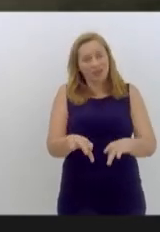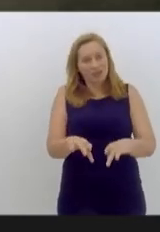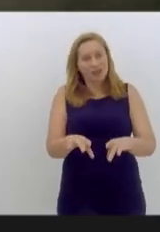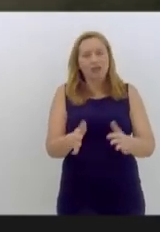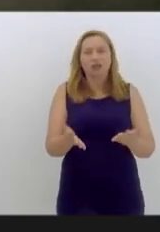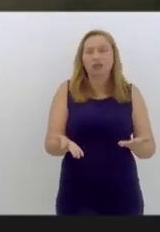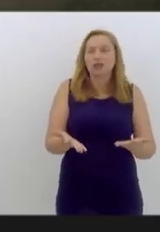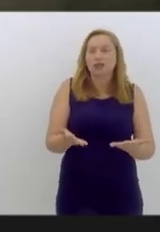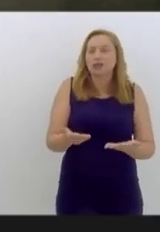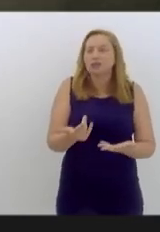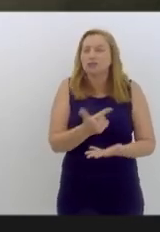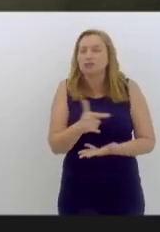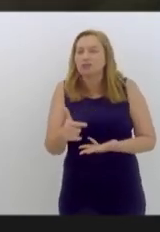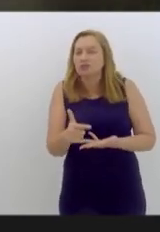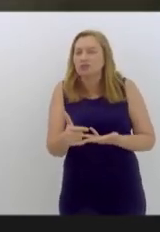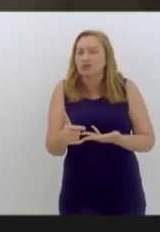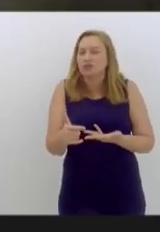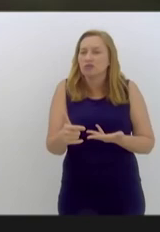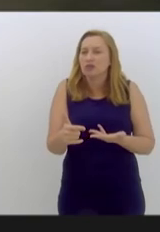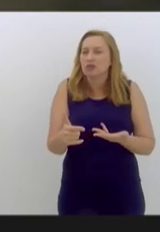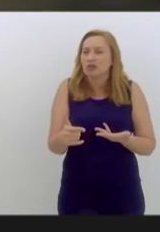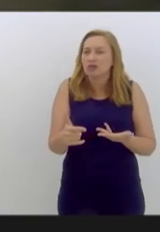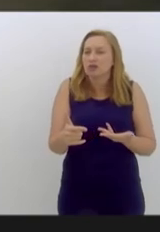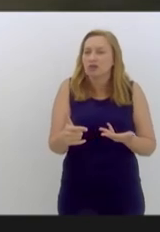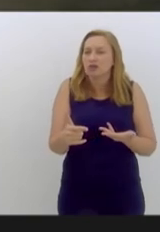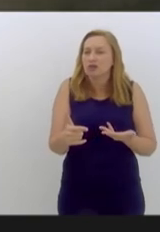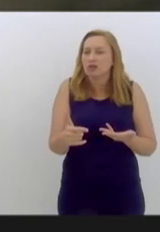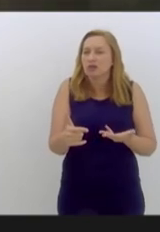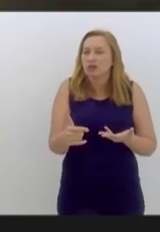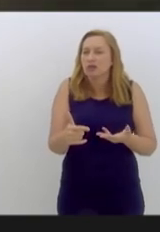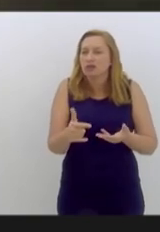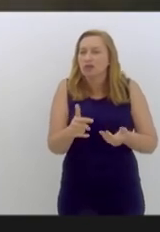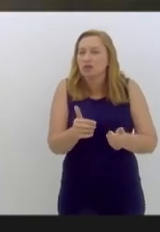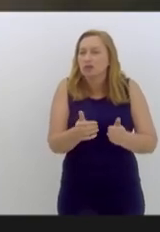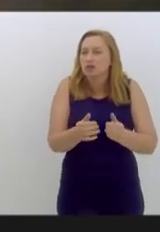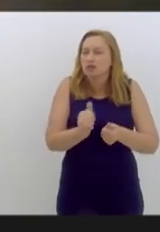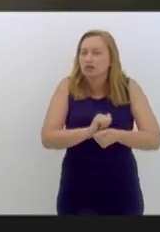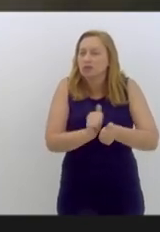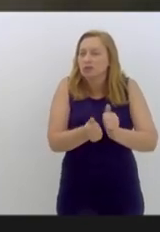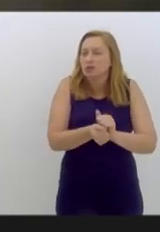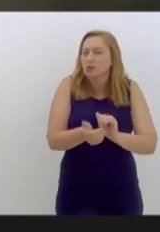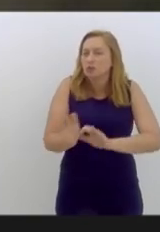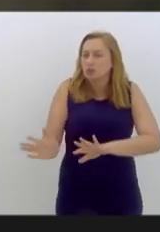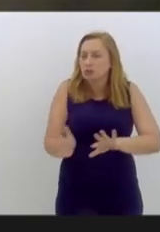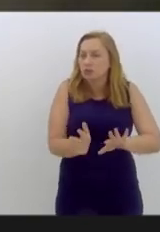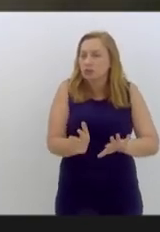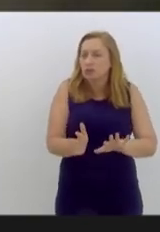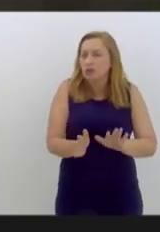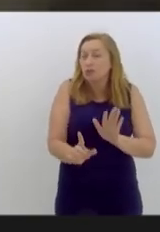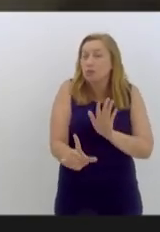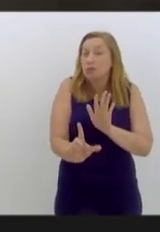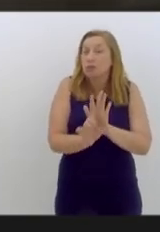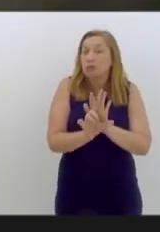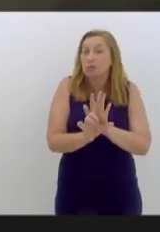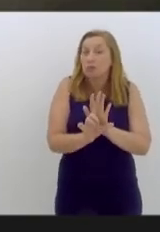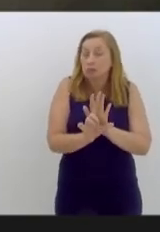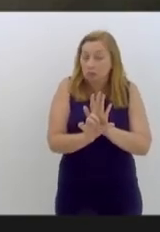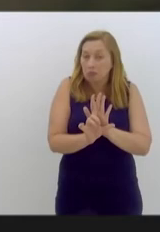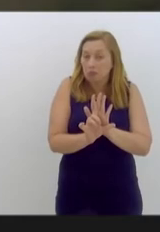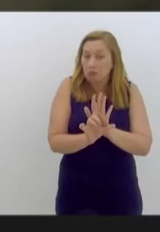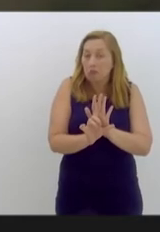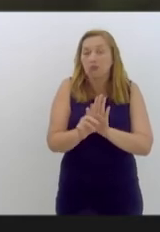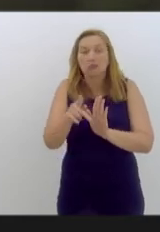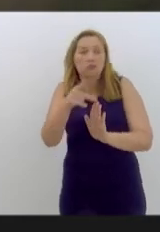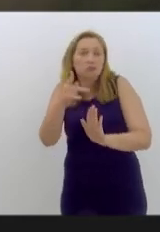houver dilatação, para o cumprimento dos três requisitos estabelecidos pela lei e pela